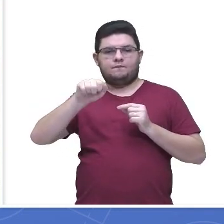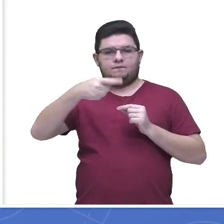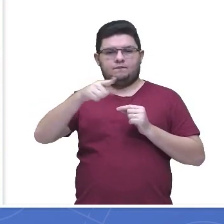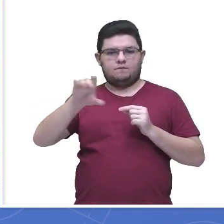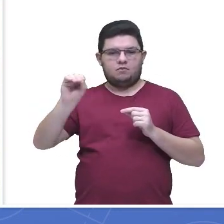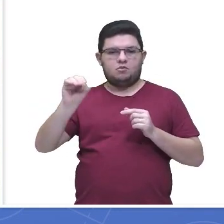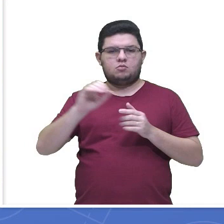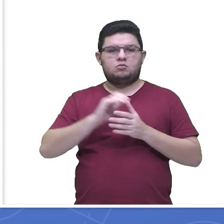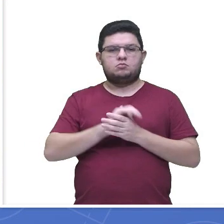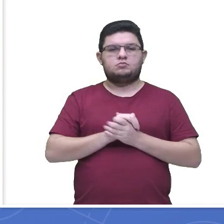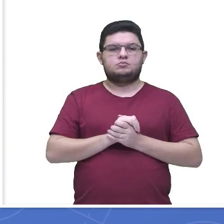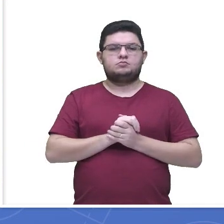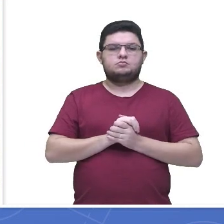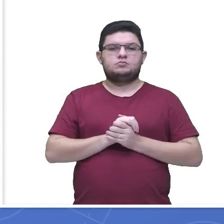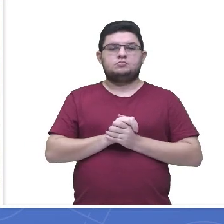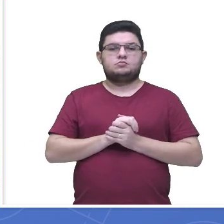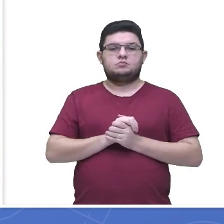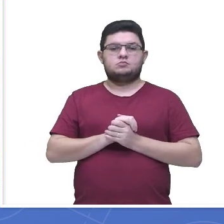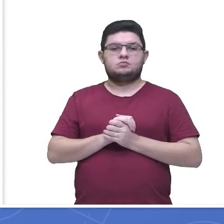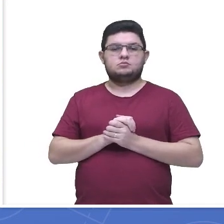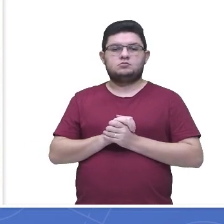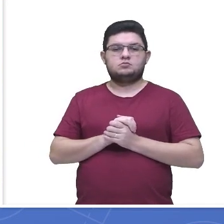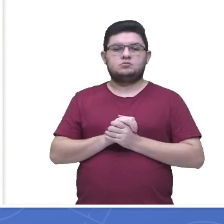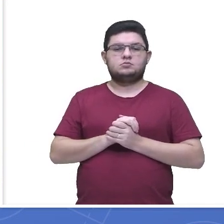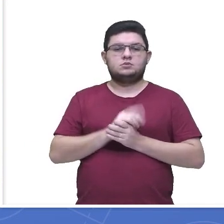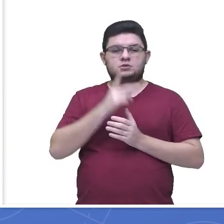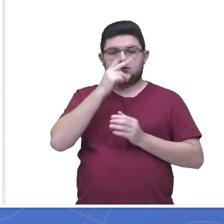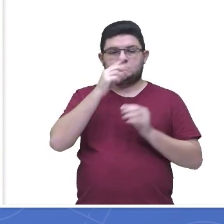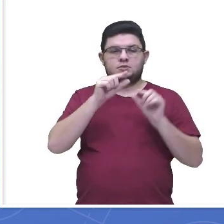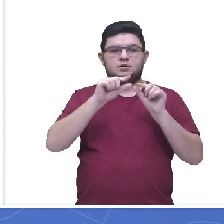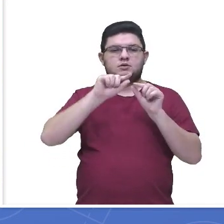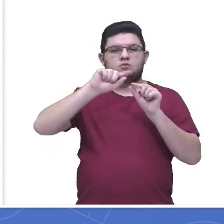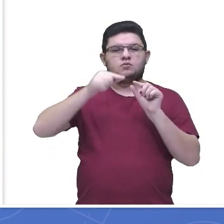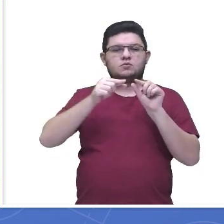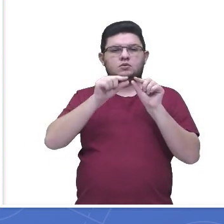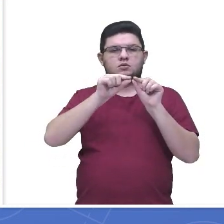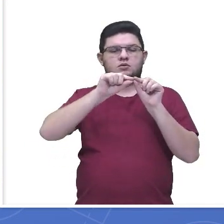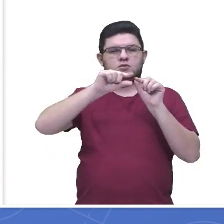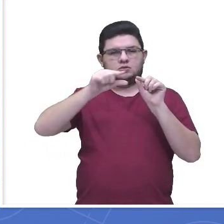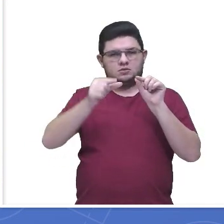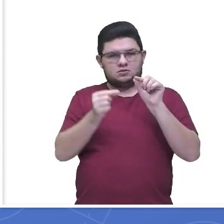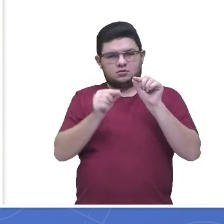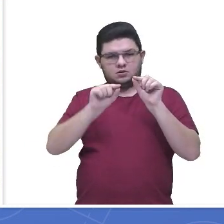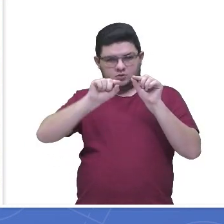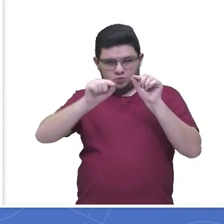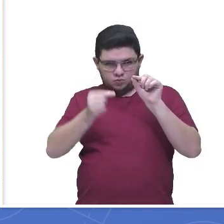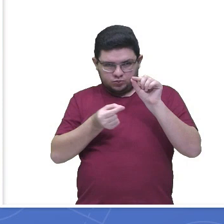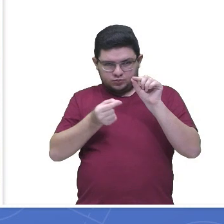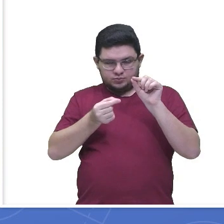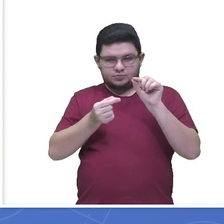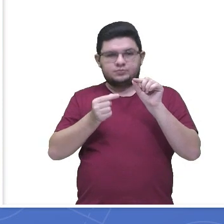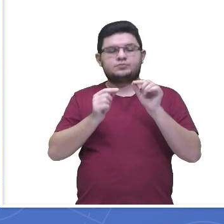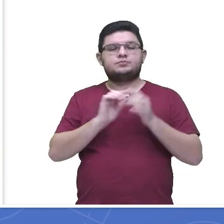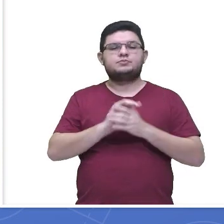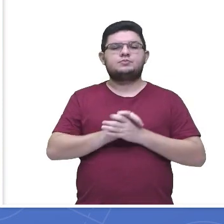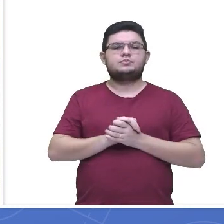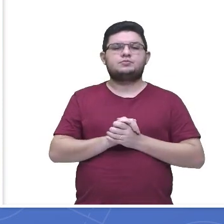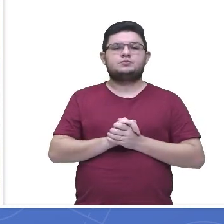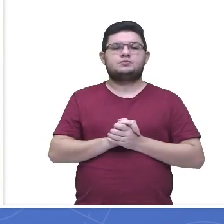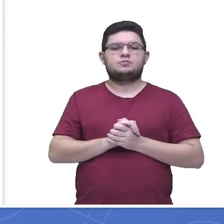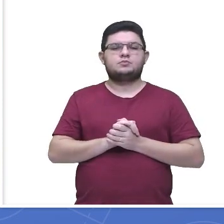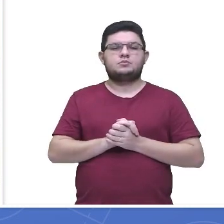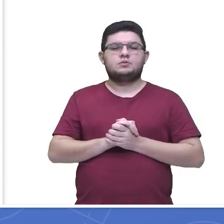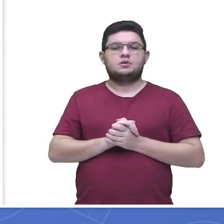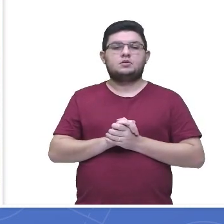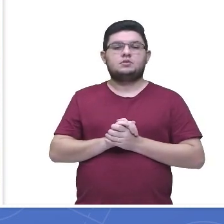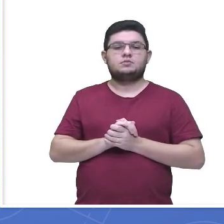Né? Olha só, ela tem um aspecto de vírgula, ainda tem um flagelo, que é o conhecido vibrião colérico. Né?